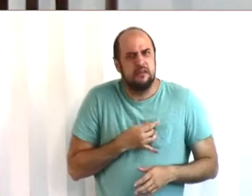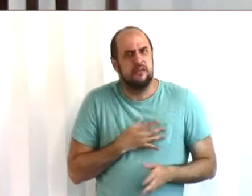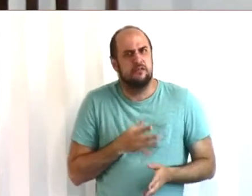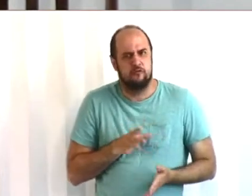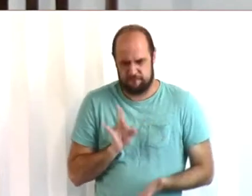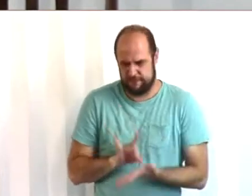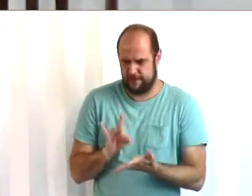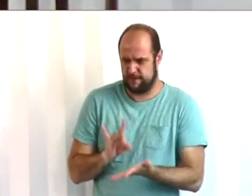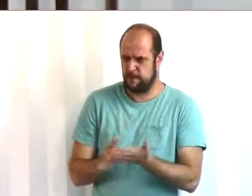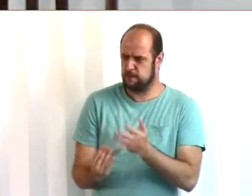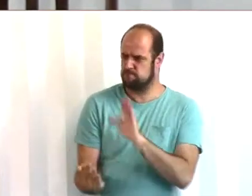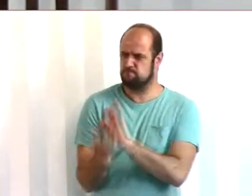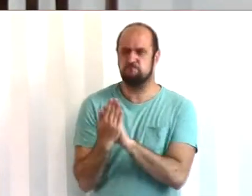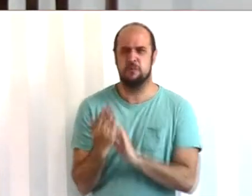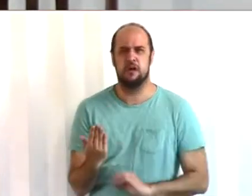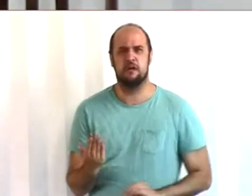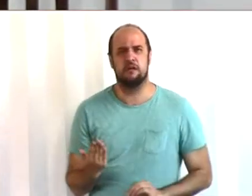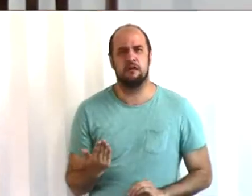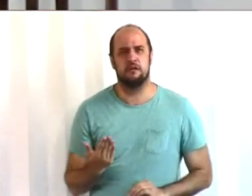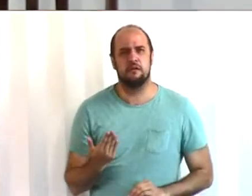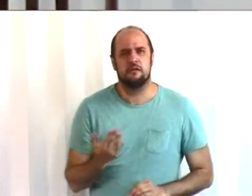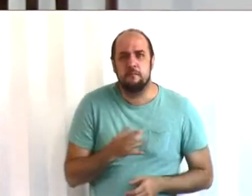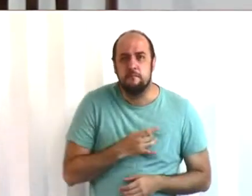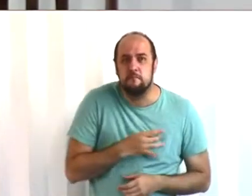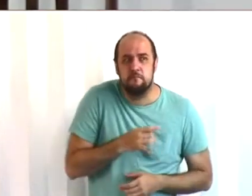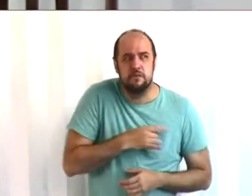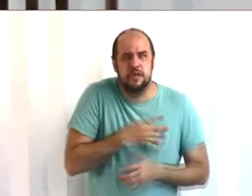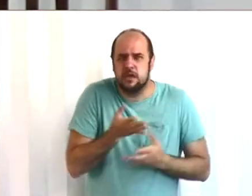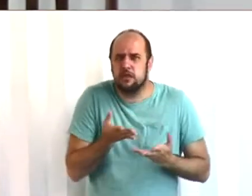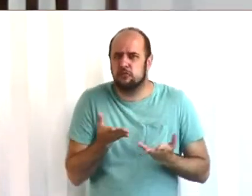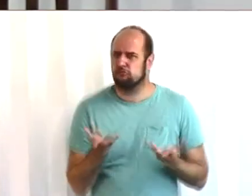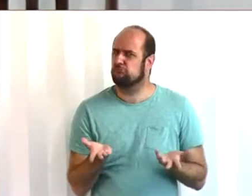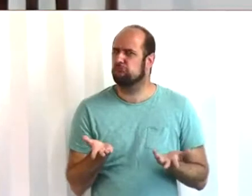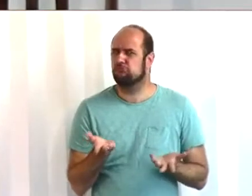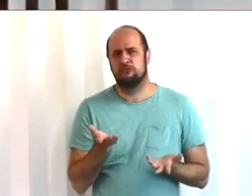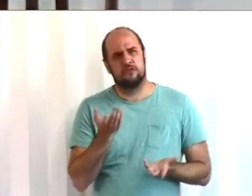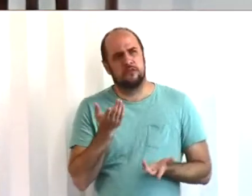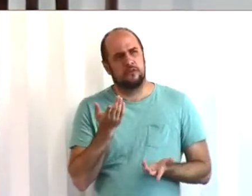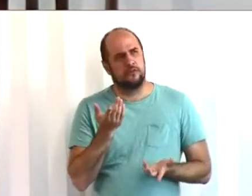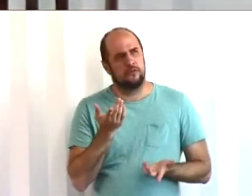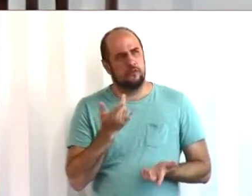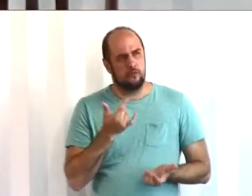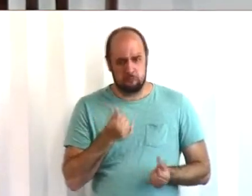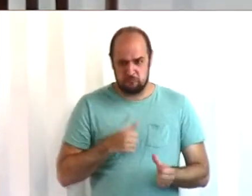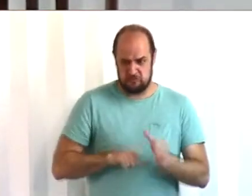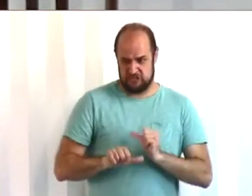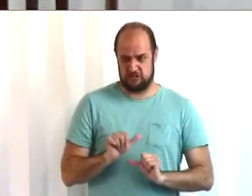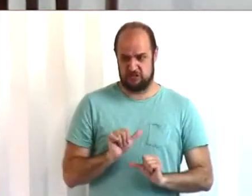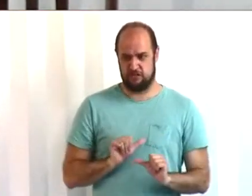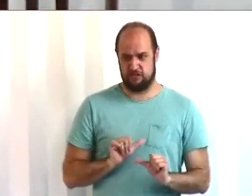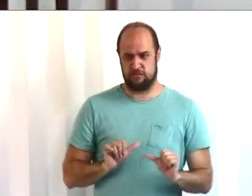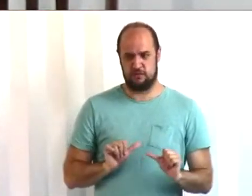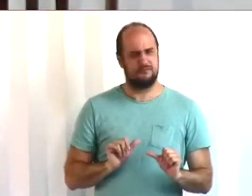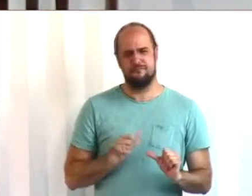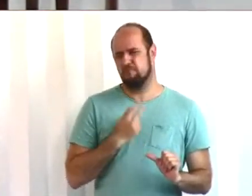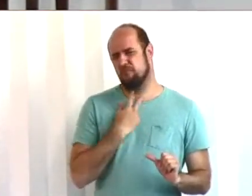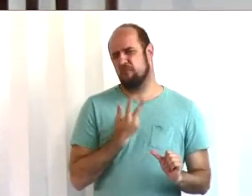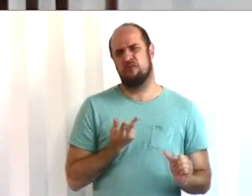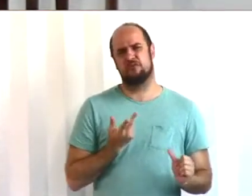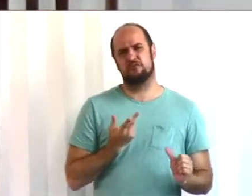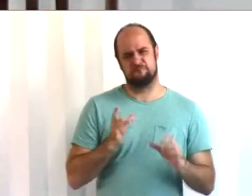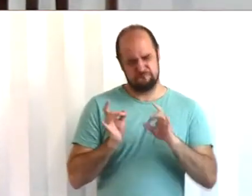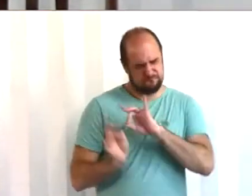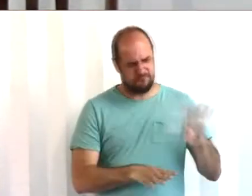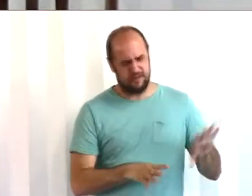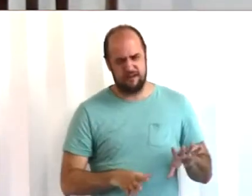medo da sua verdade? De medo das suas ordens, das suas palavras? Muda, abandona esse procedimento,